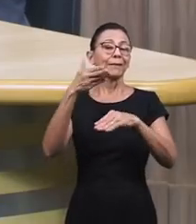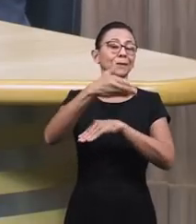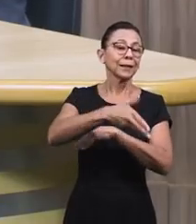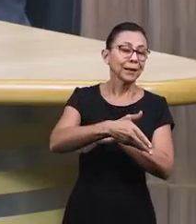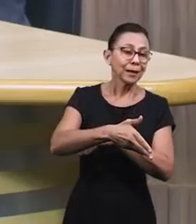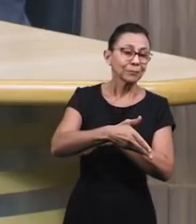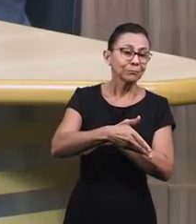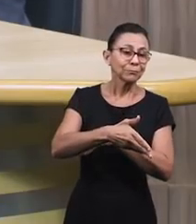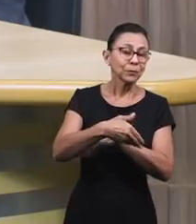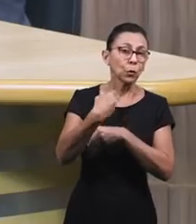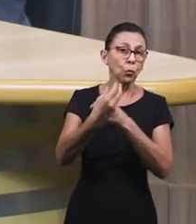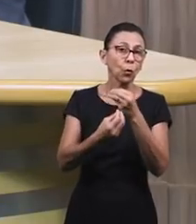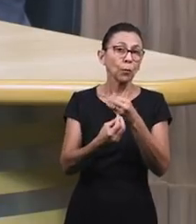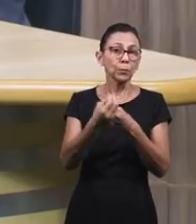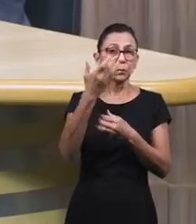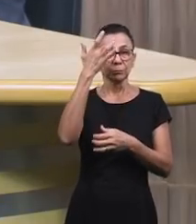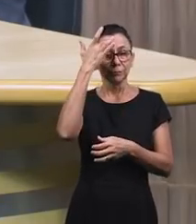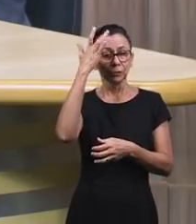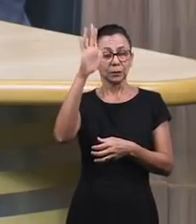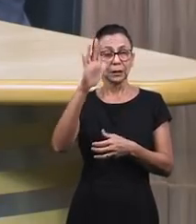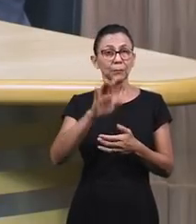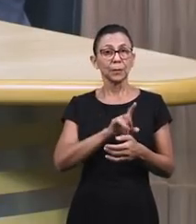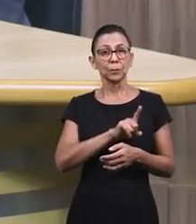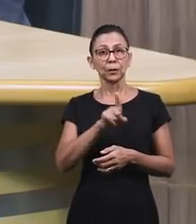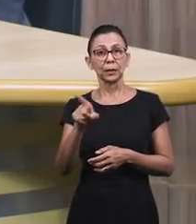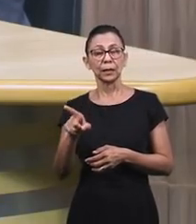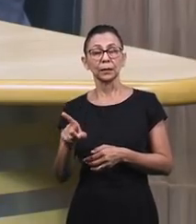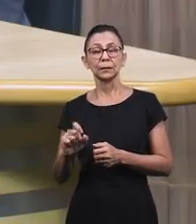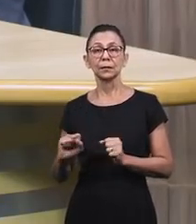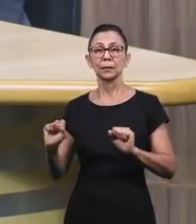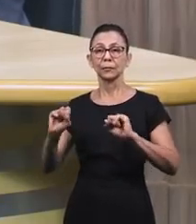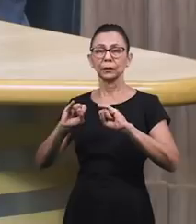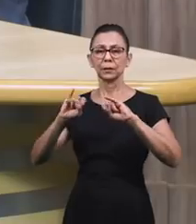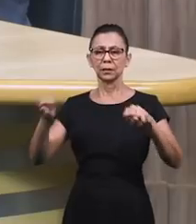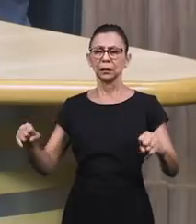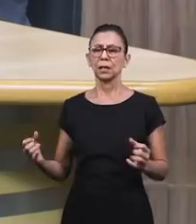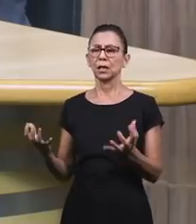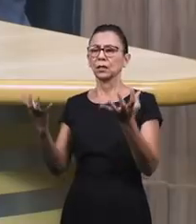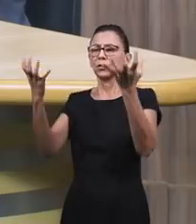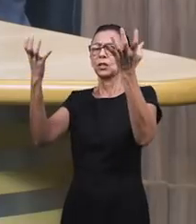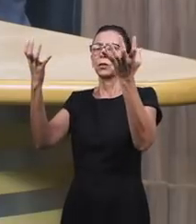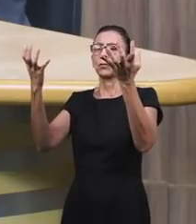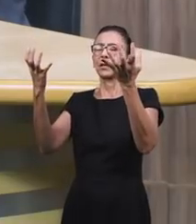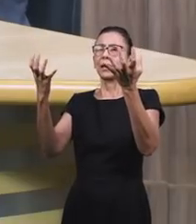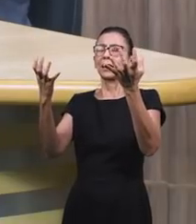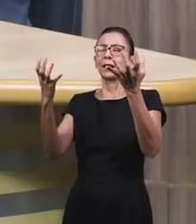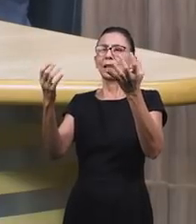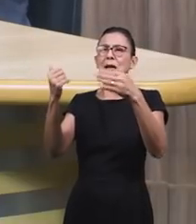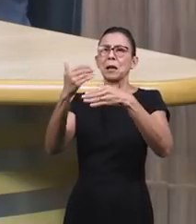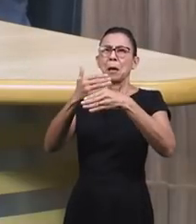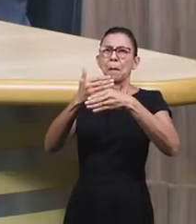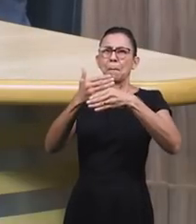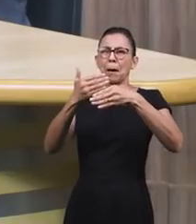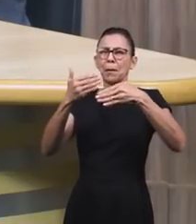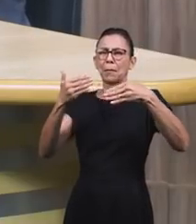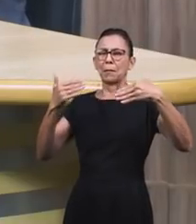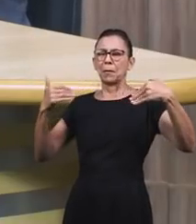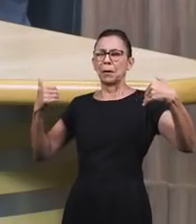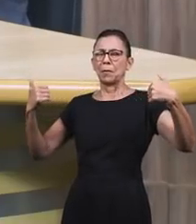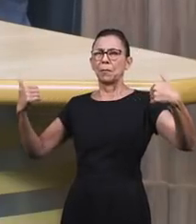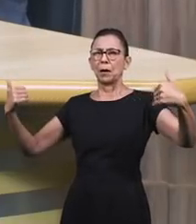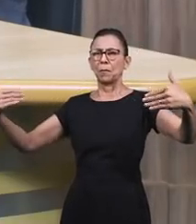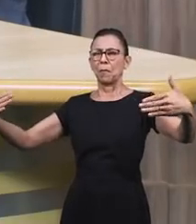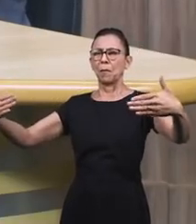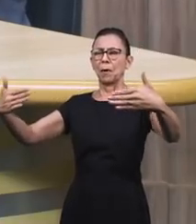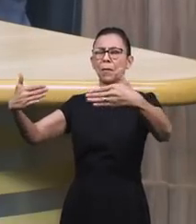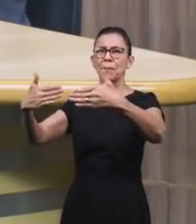Jericó e ele viu aquelas muralhas fantásticas. Como é que eu vou derrubar uma muralha dessa aí? Como é que eu vou fazer isso? Ele fazia